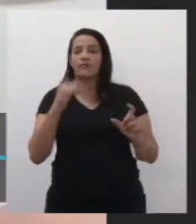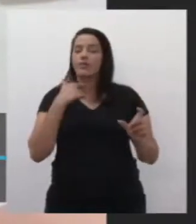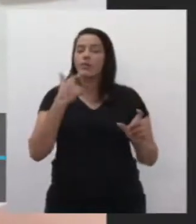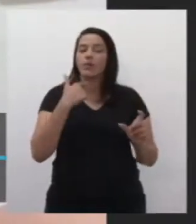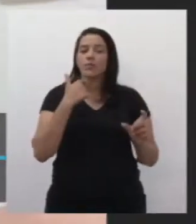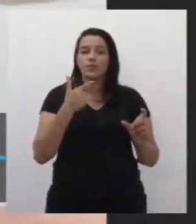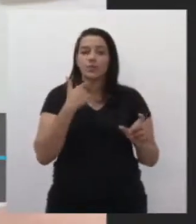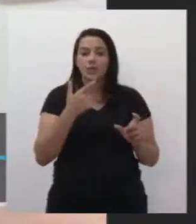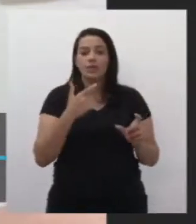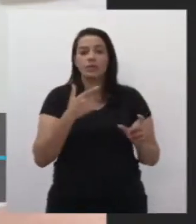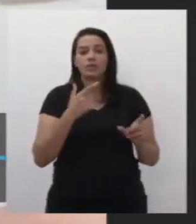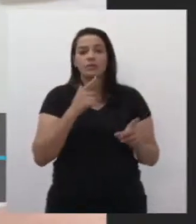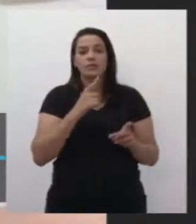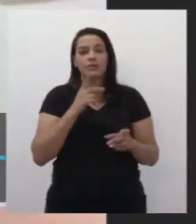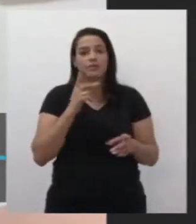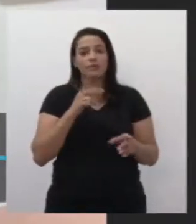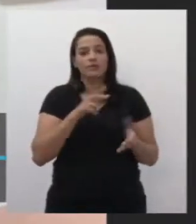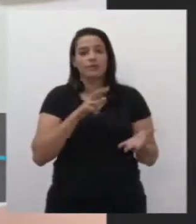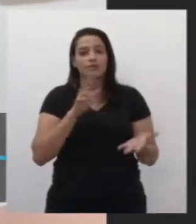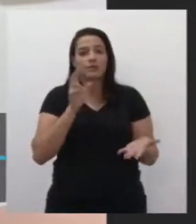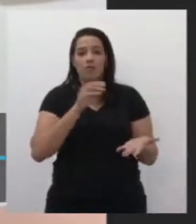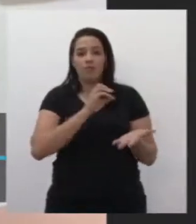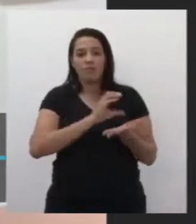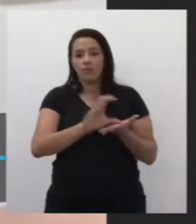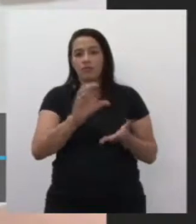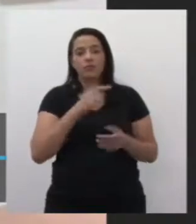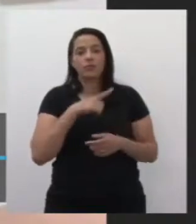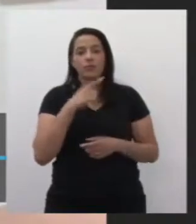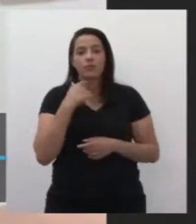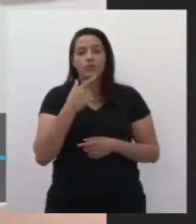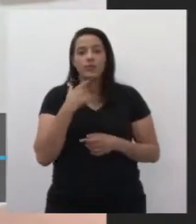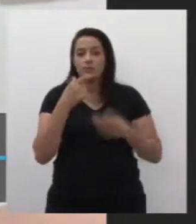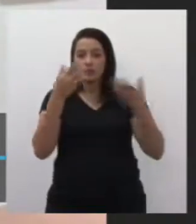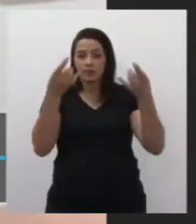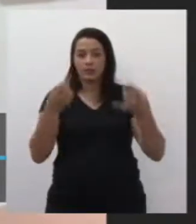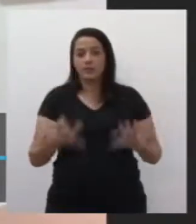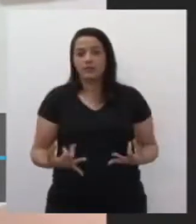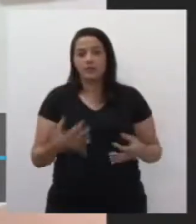queria saber um pouquinho mais do aplicativo. Você conta pra gente?